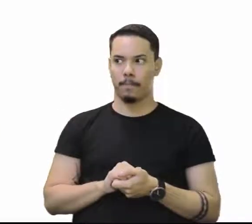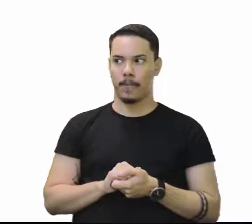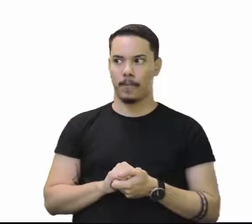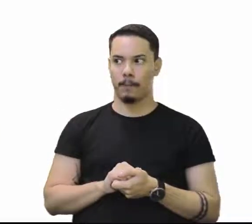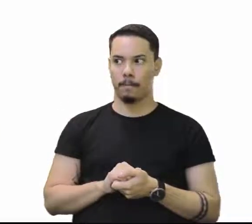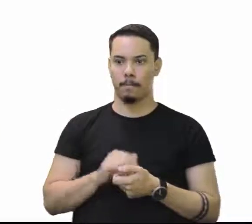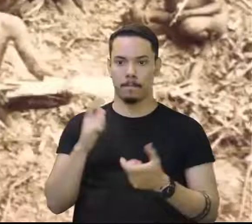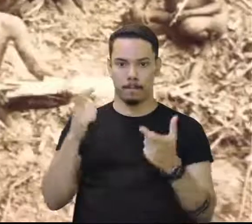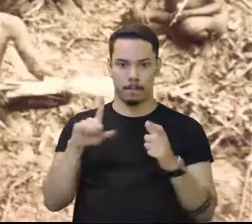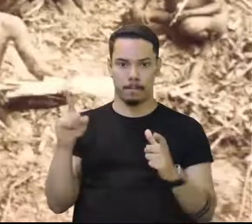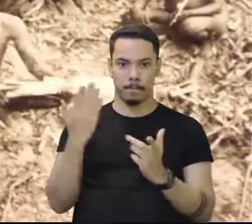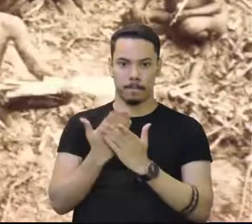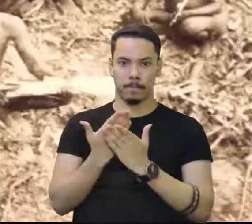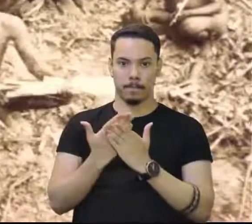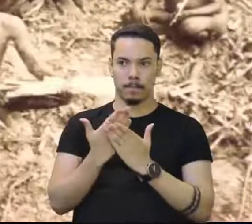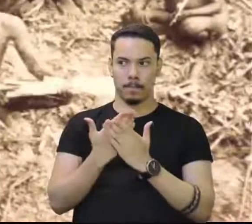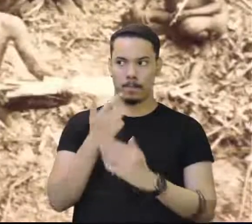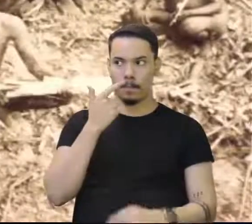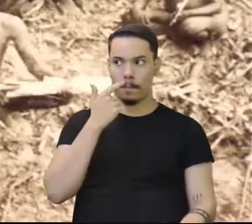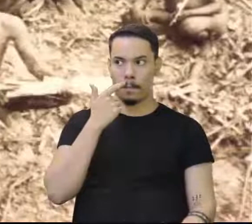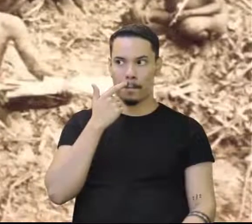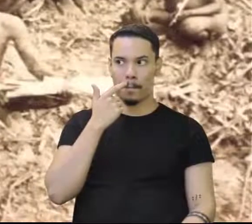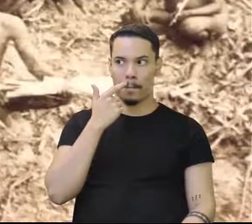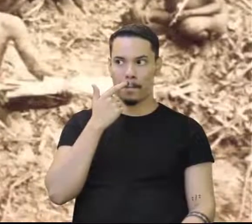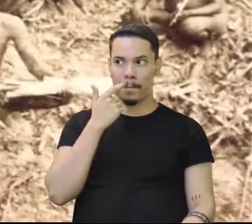Onde ele estava estudando.